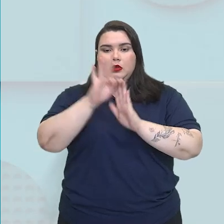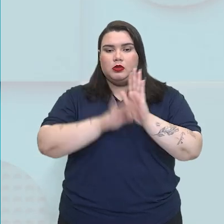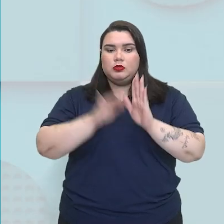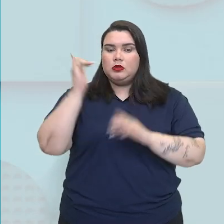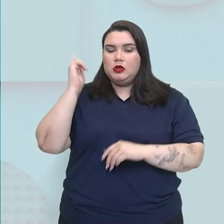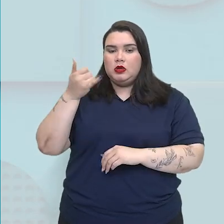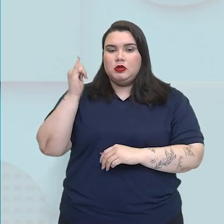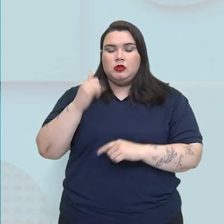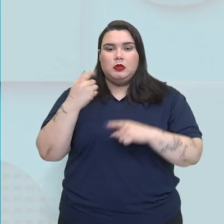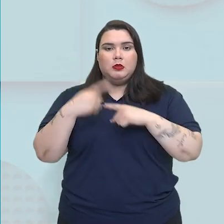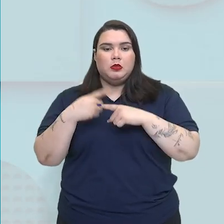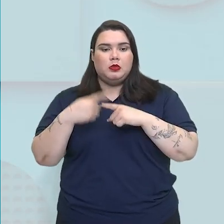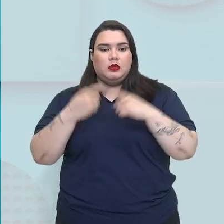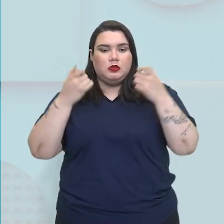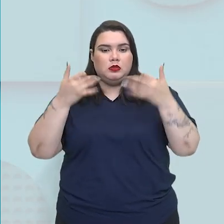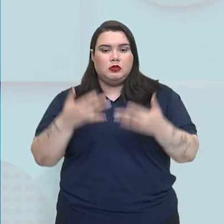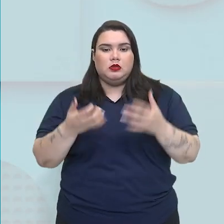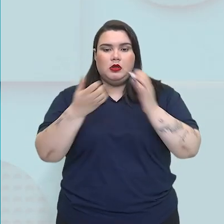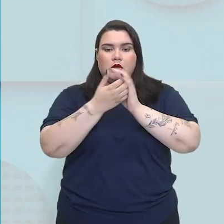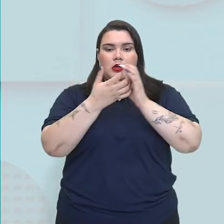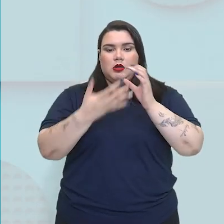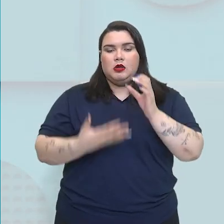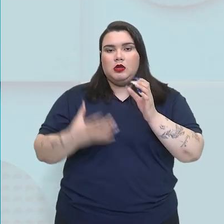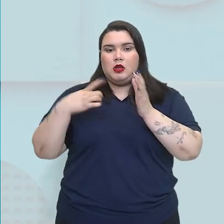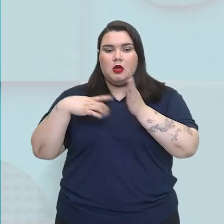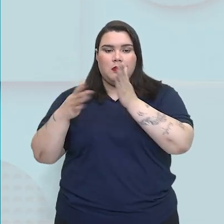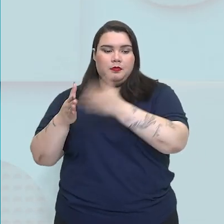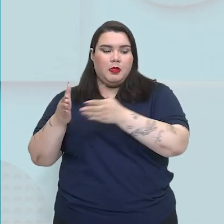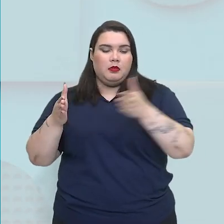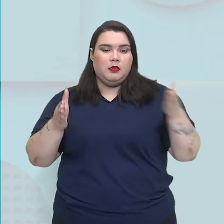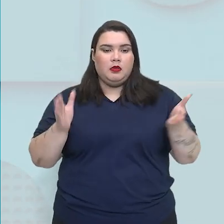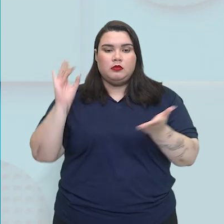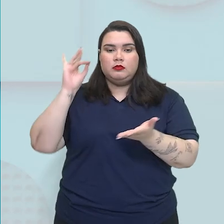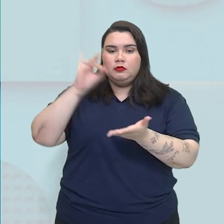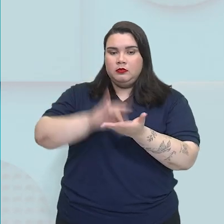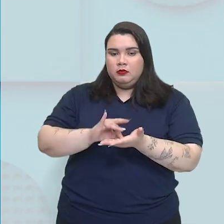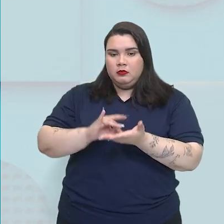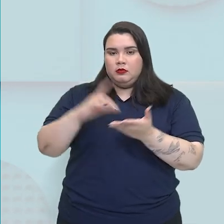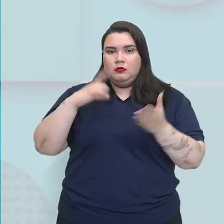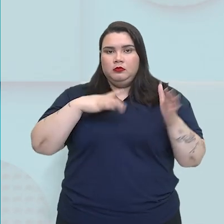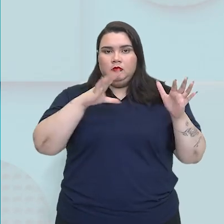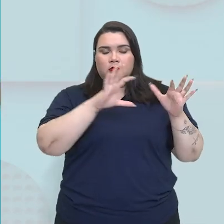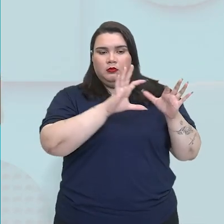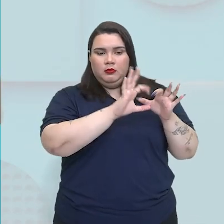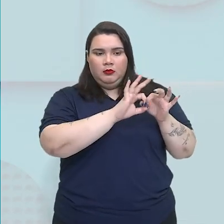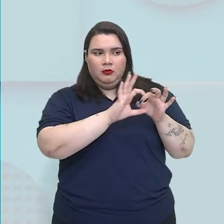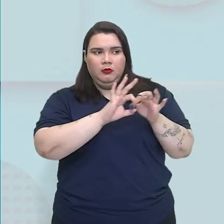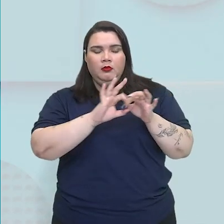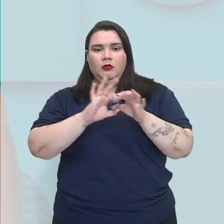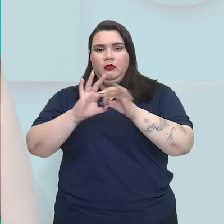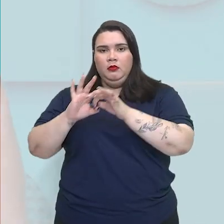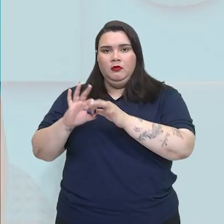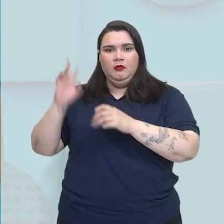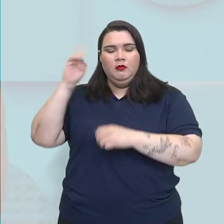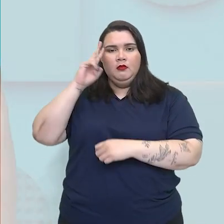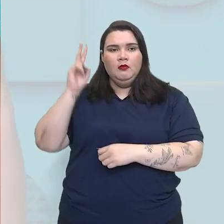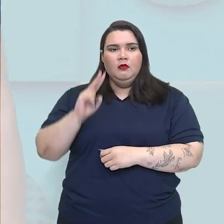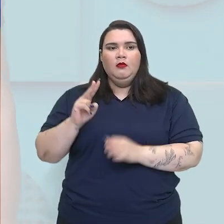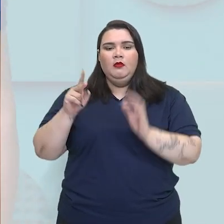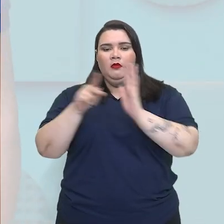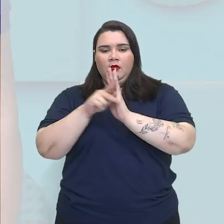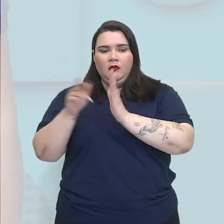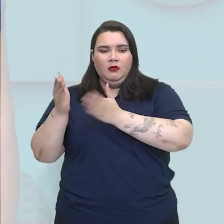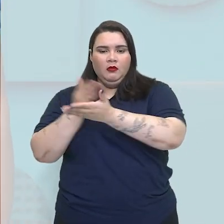vai ser caracterizado por uma sequência de fatos, como vocês observaram, o início, né, da história, o